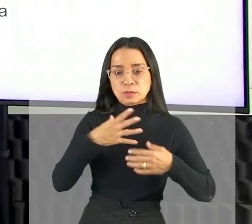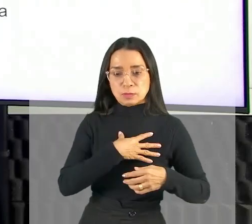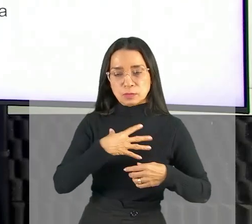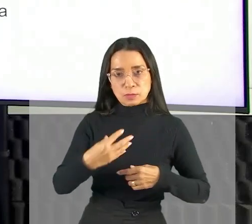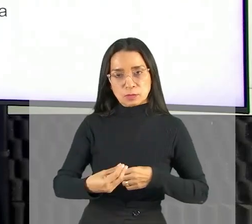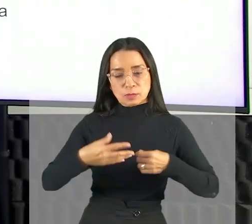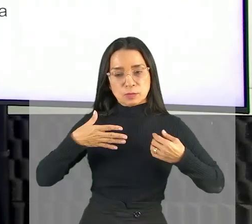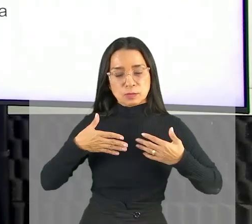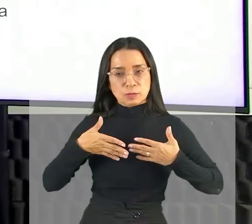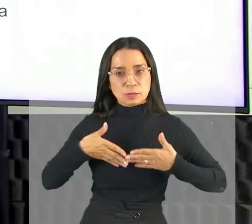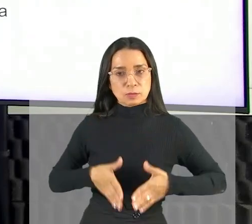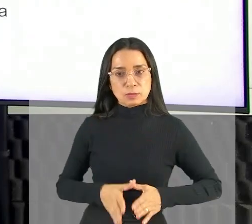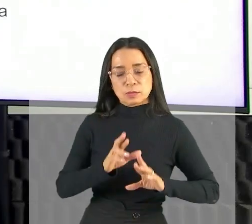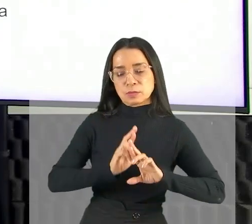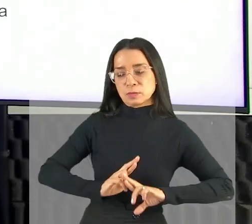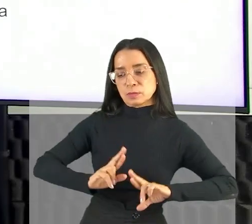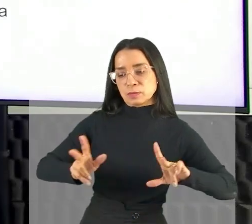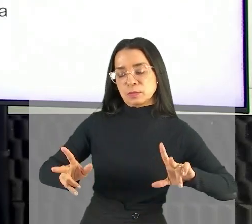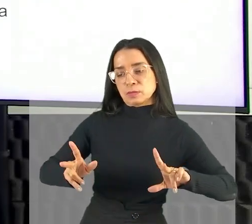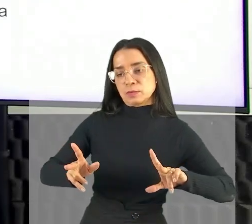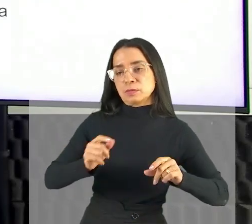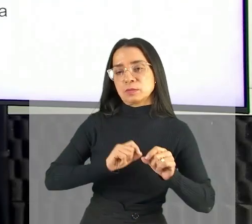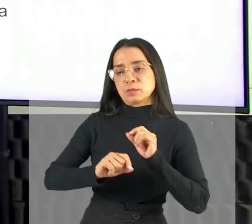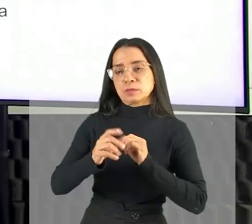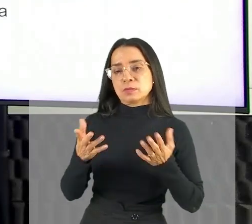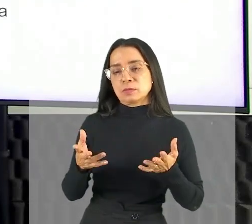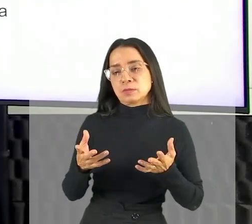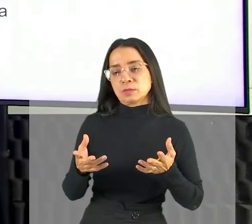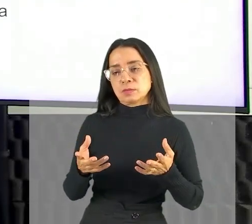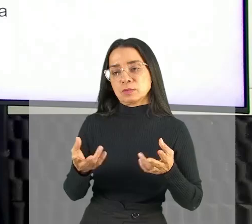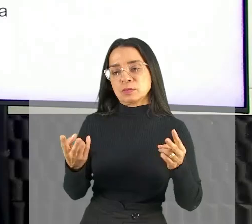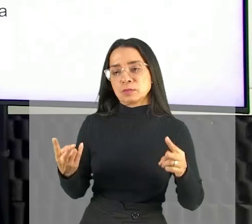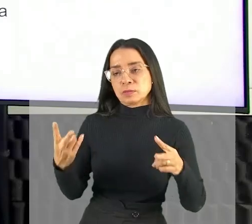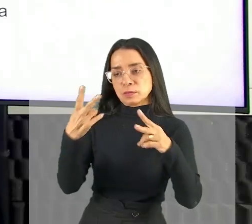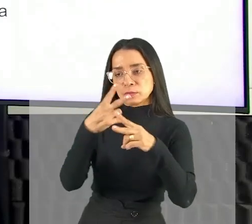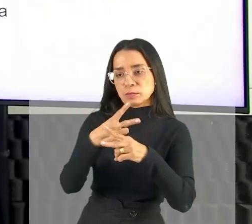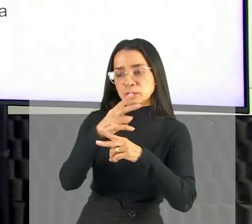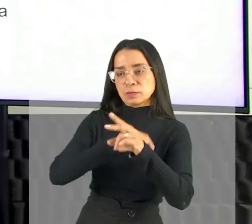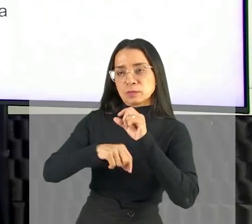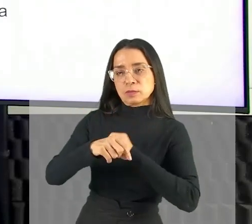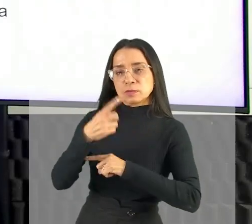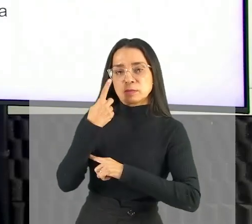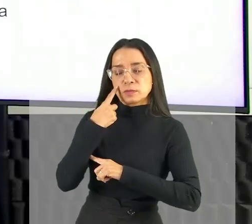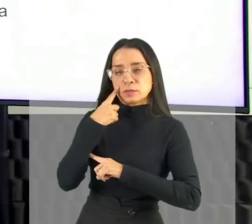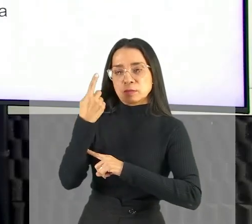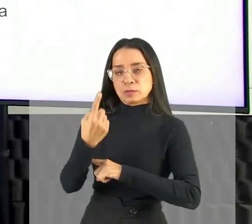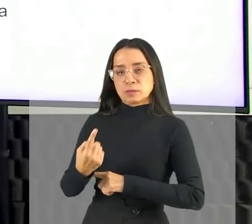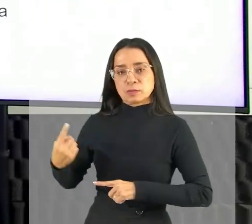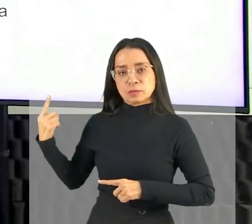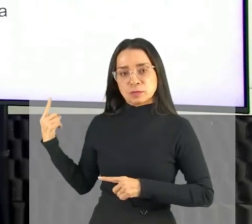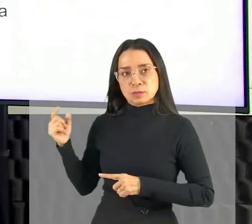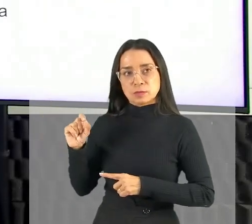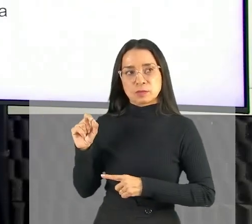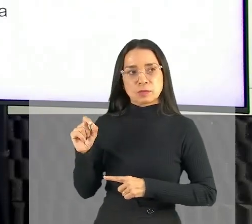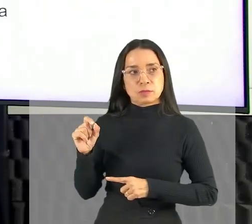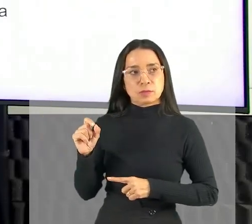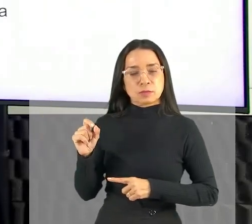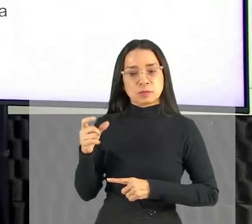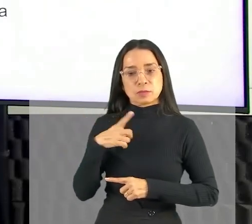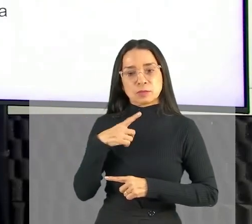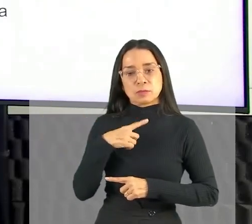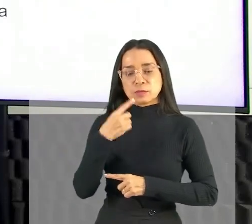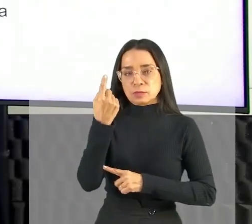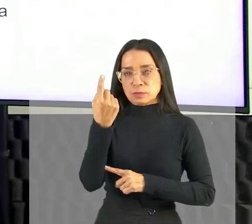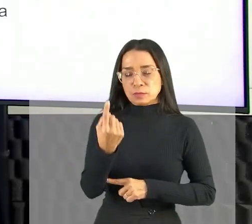heterozigoto toda vez que eu vejo esse cruzamento de heterozigotos eu já olho para essa proporção aqui ó existe